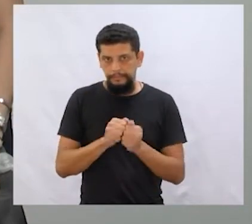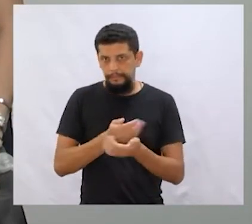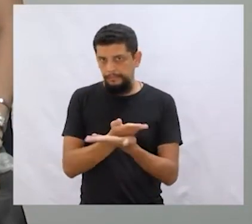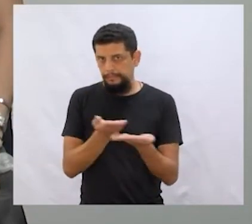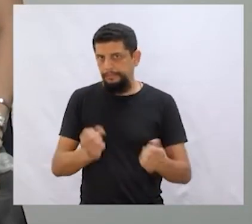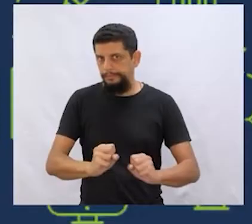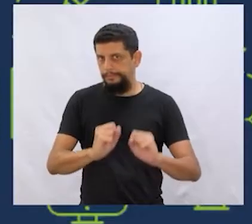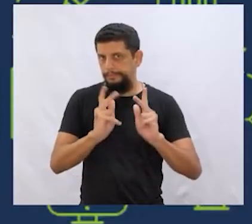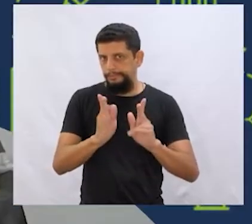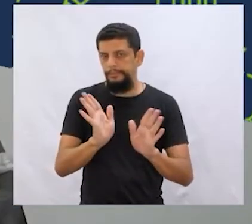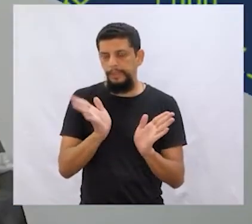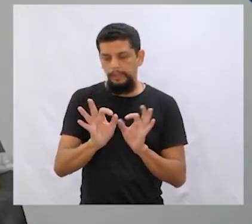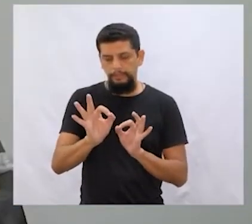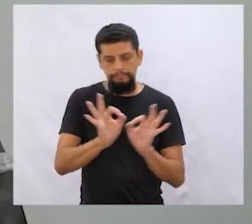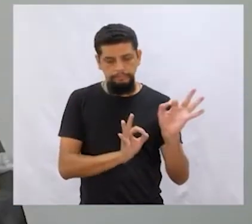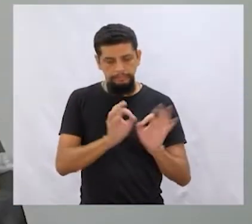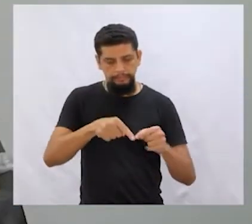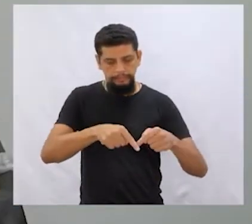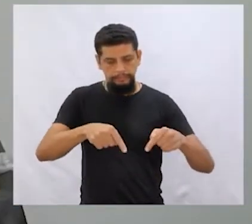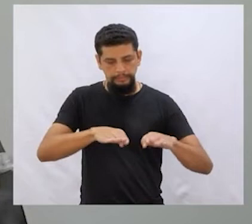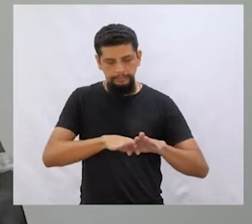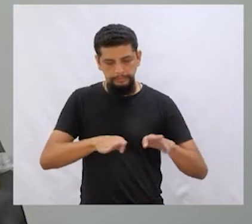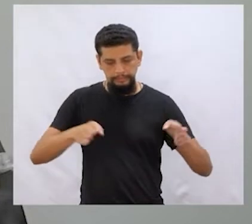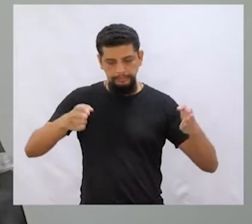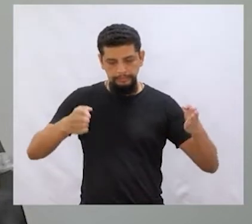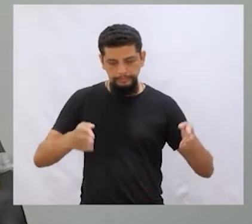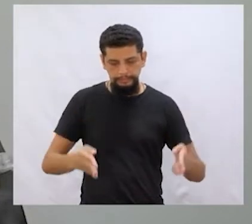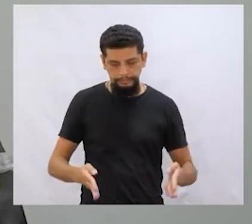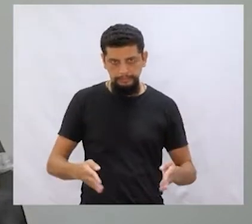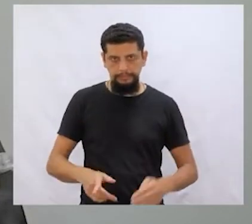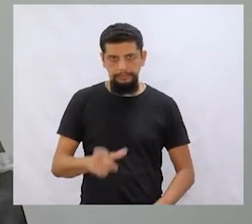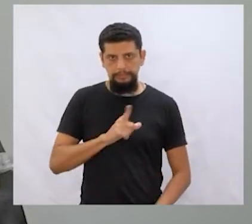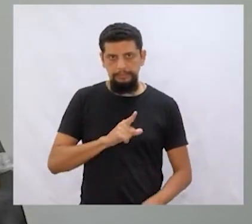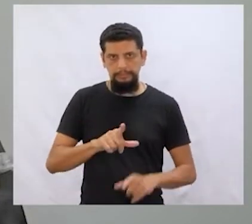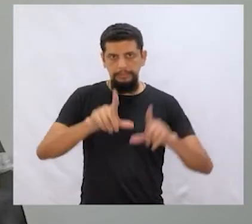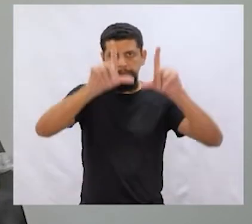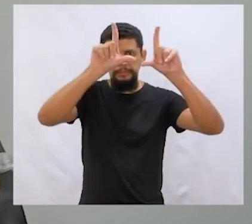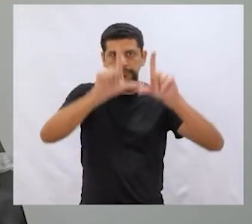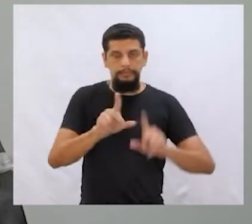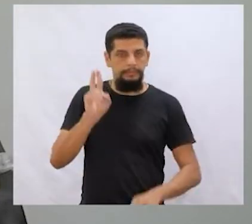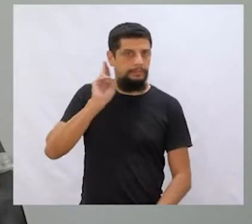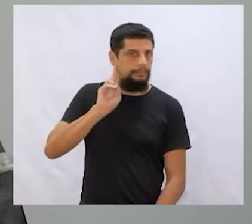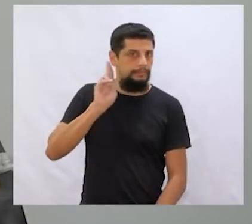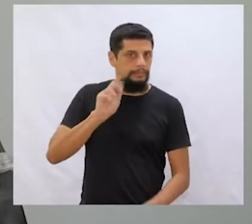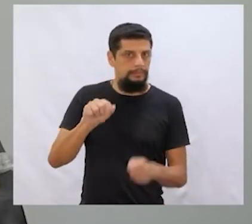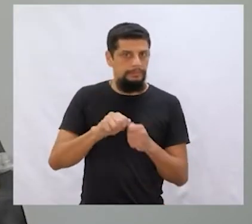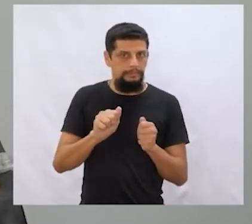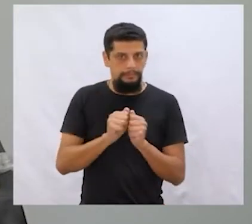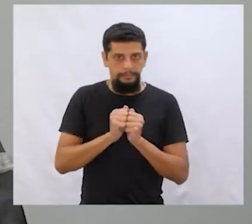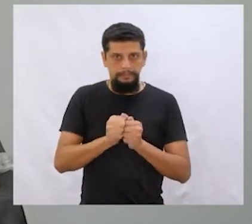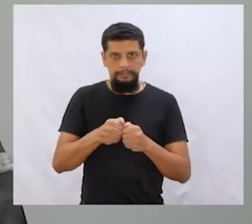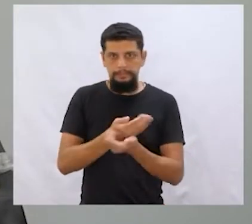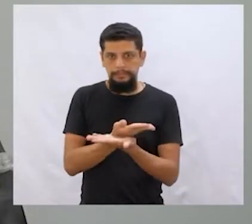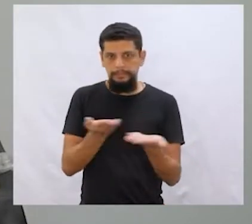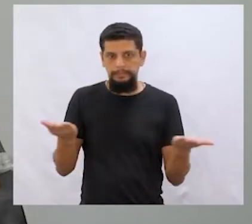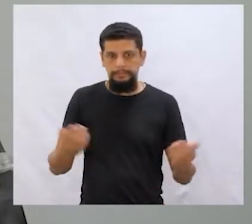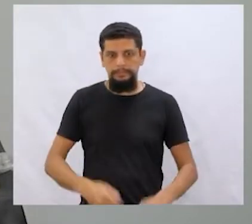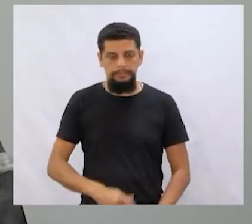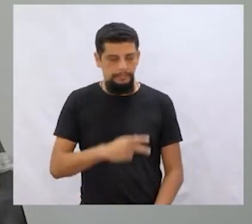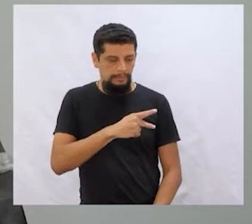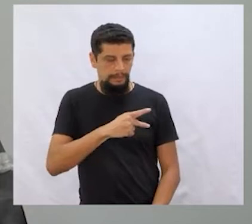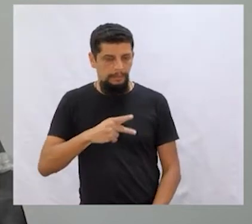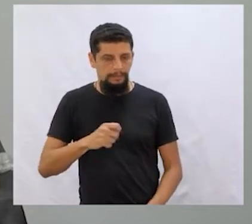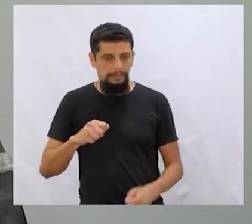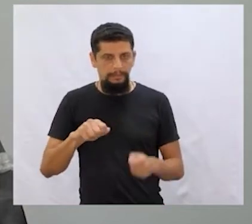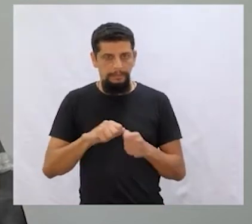vocês, certo? Pronto, já organizamos a nossa mesa, né? Uhum. Trouxemos o quadro branco, vamos fazer juntos e a Rafa